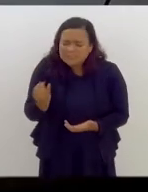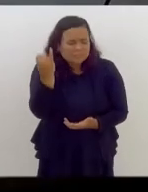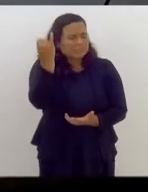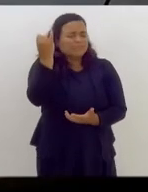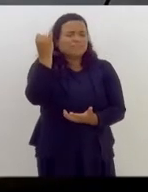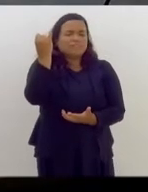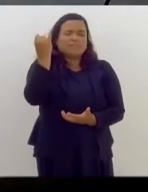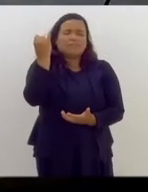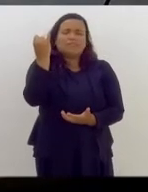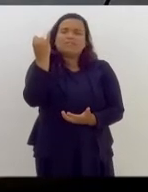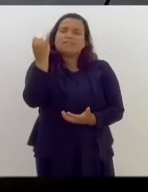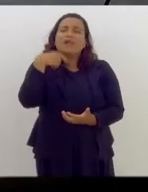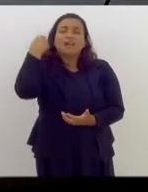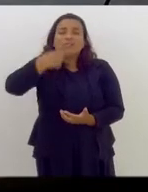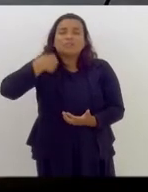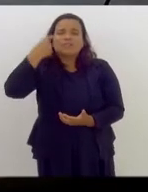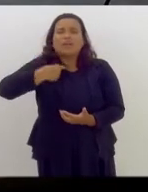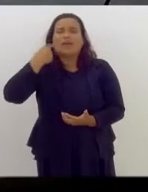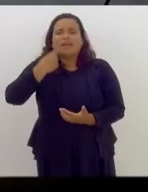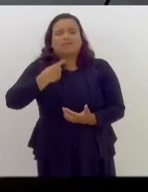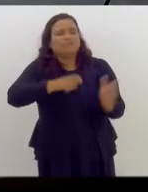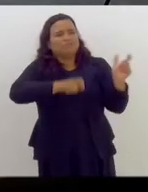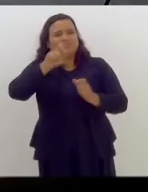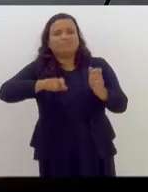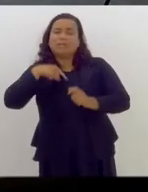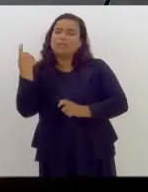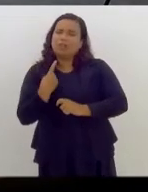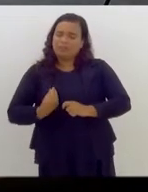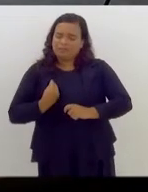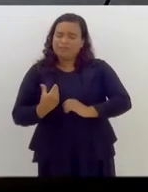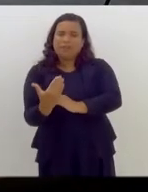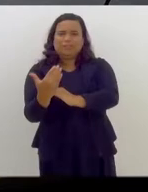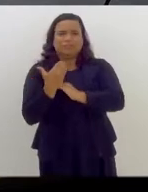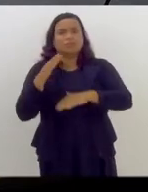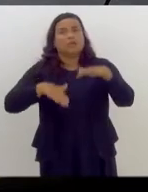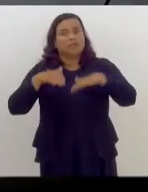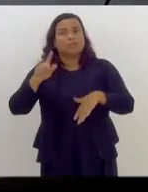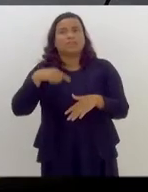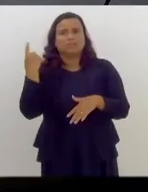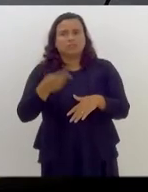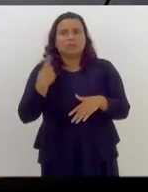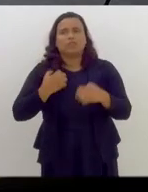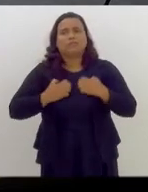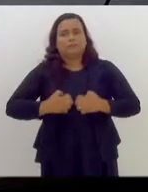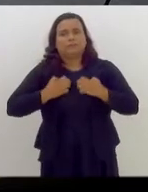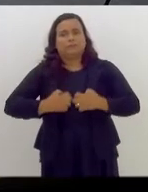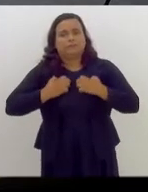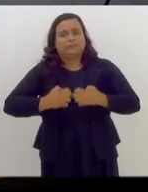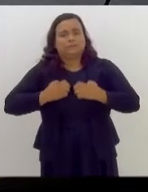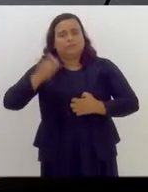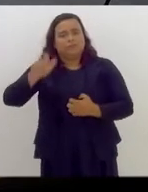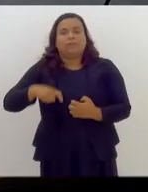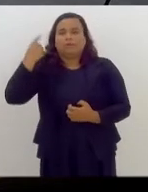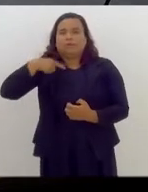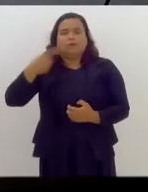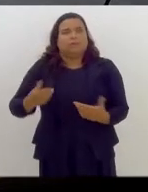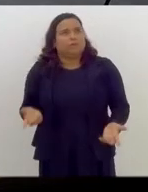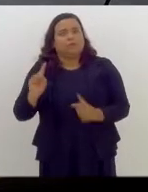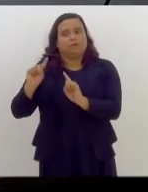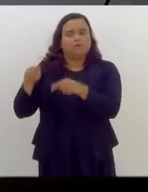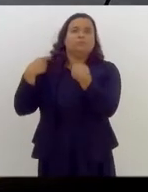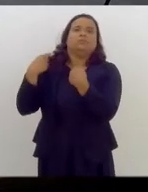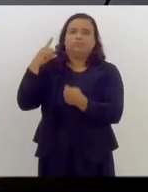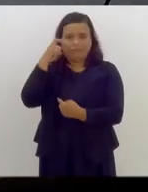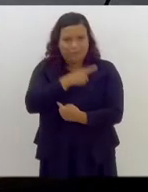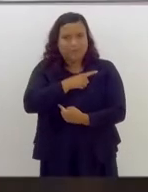né, dos advogados em nossa vida. Às vezes nós aborrecemos um pouquinho com eles, porque quando estão contra, é